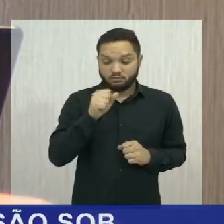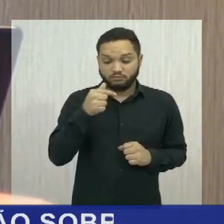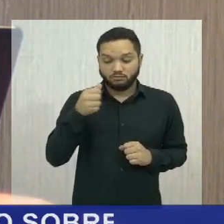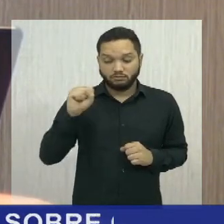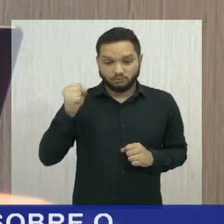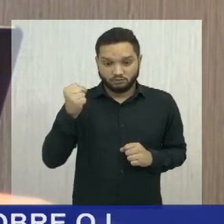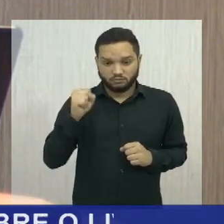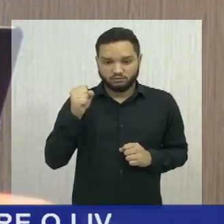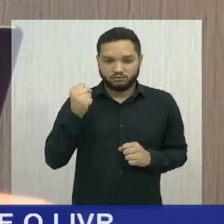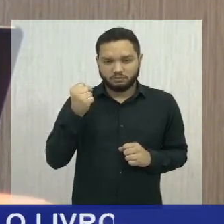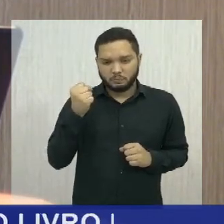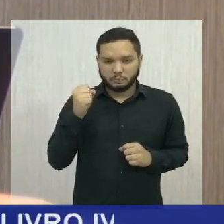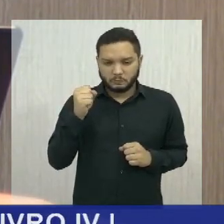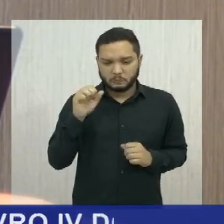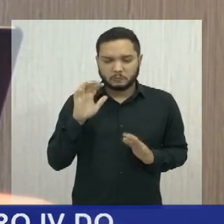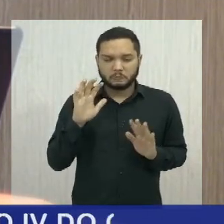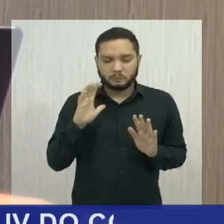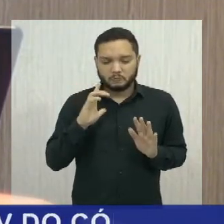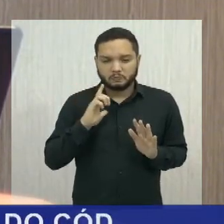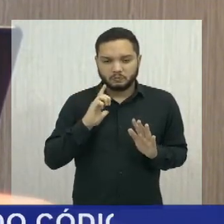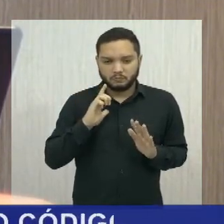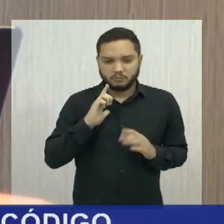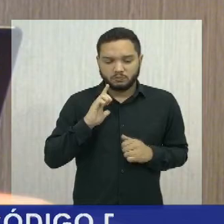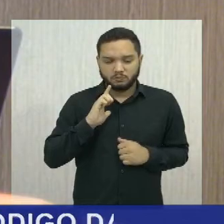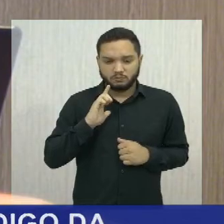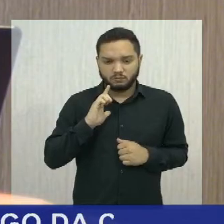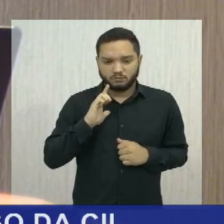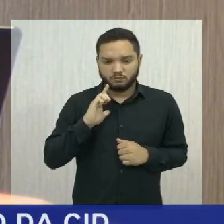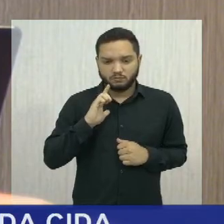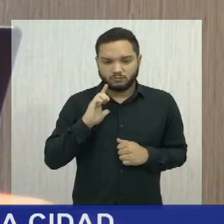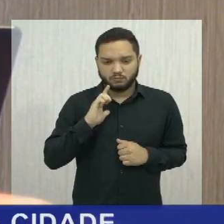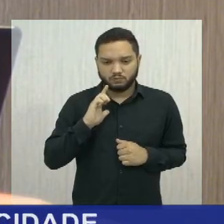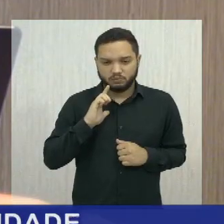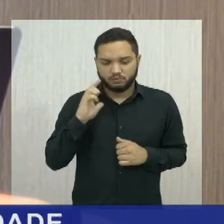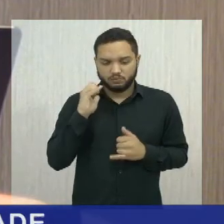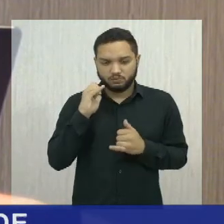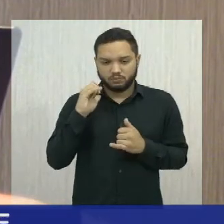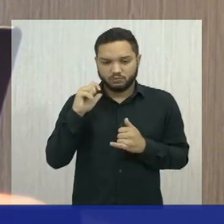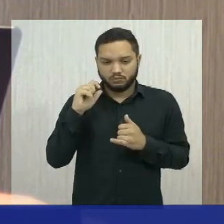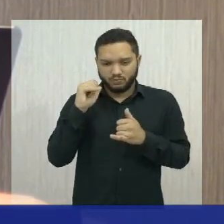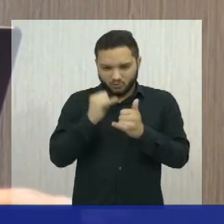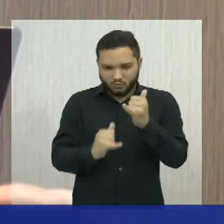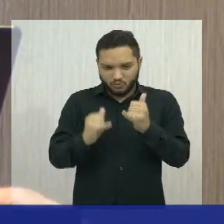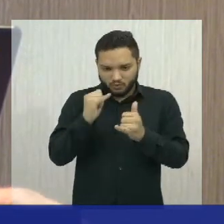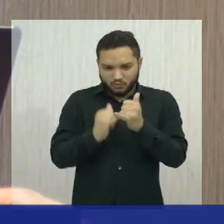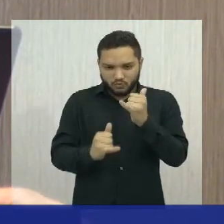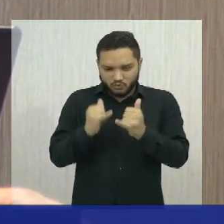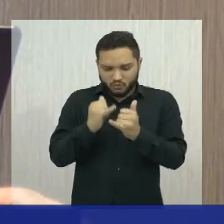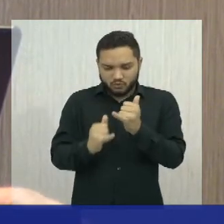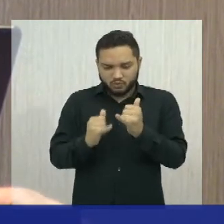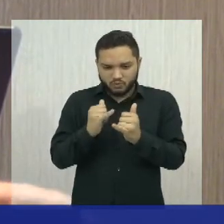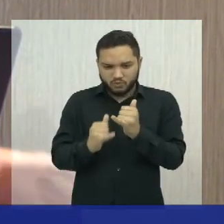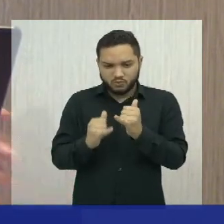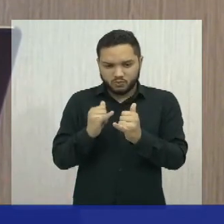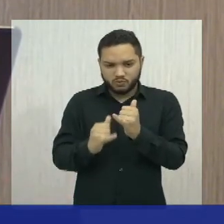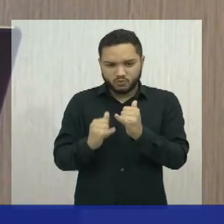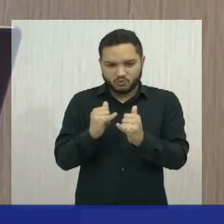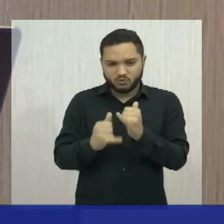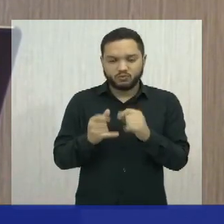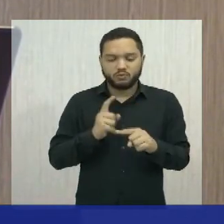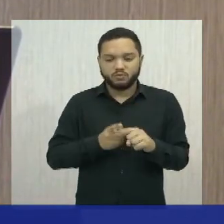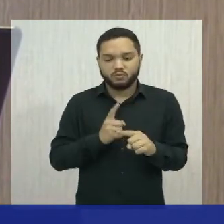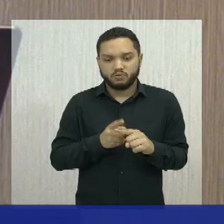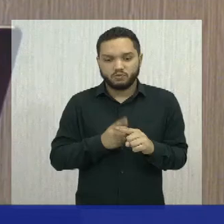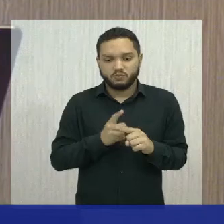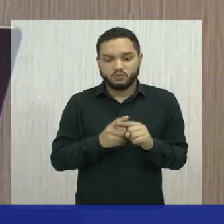878 tem mais ou menos também uma questão parecida, que precisa na análise, porque assim, se você for,